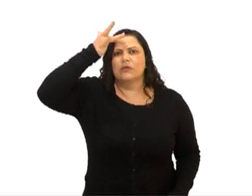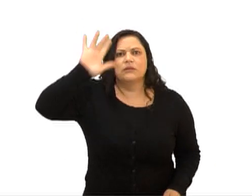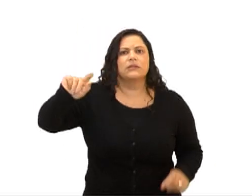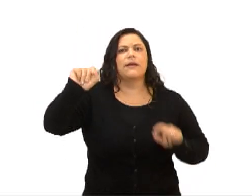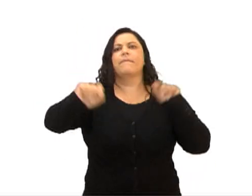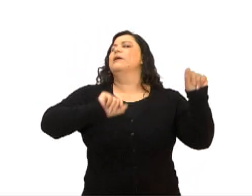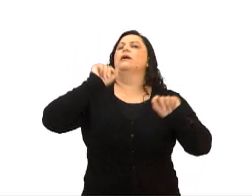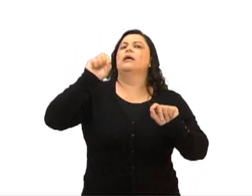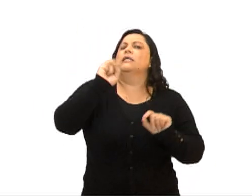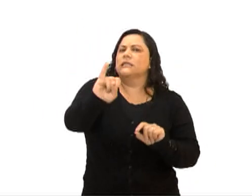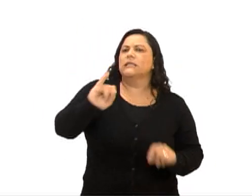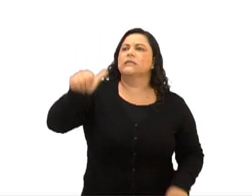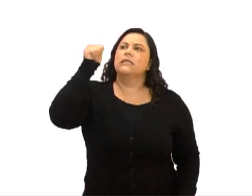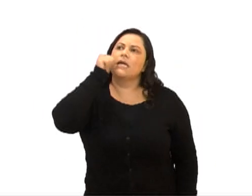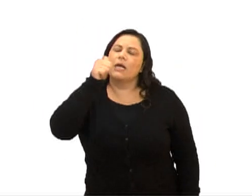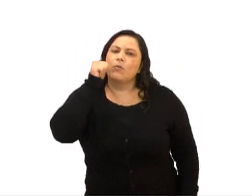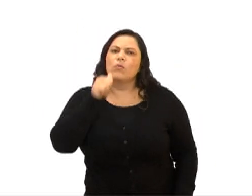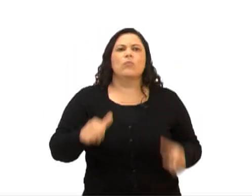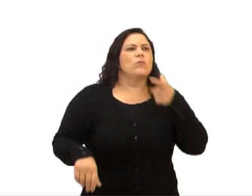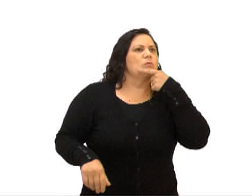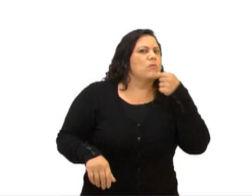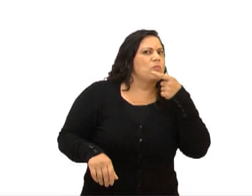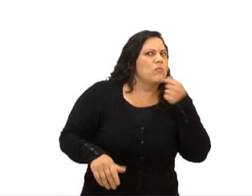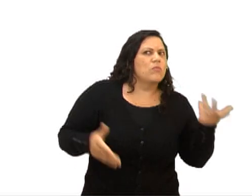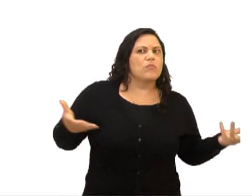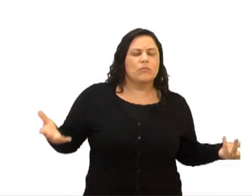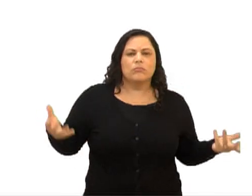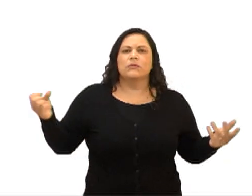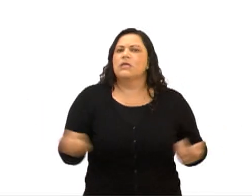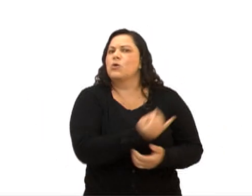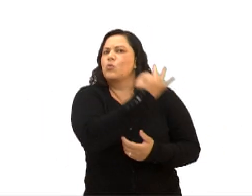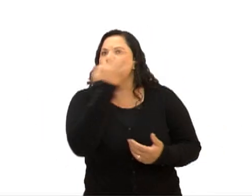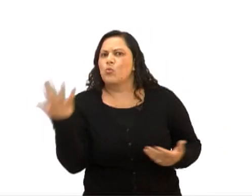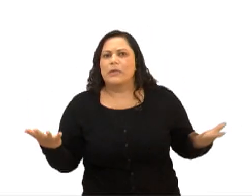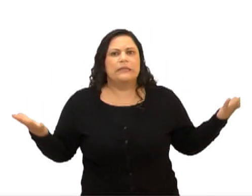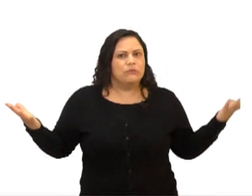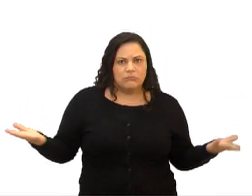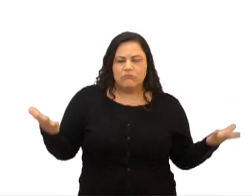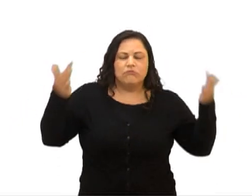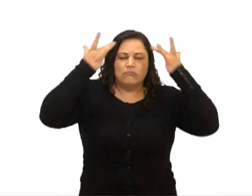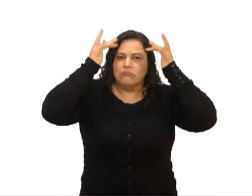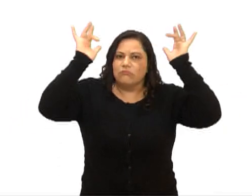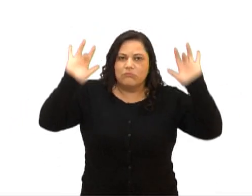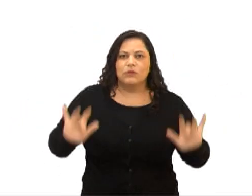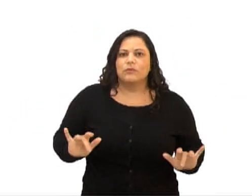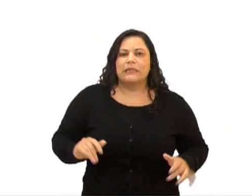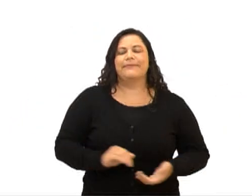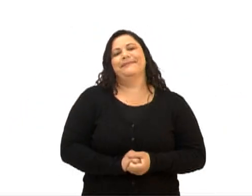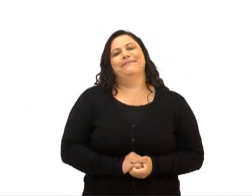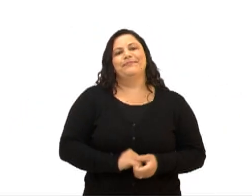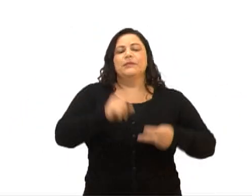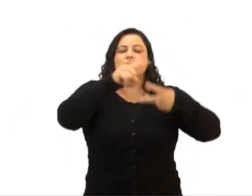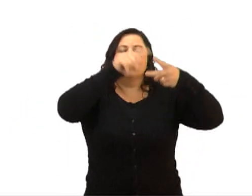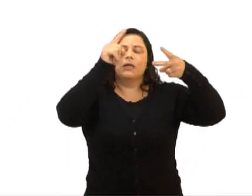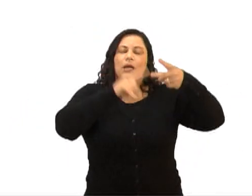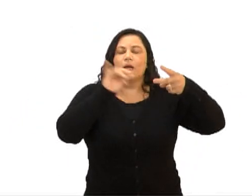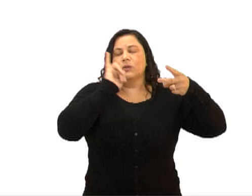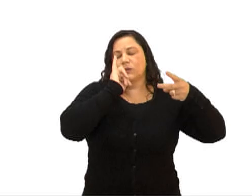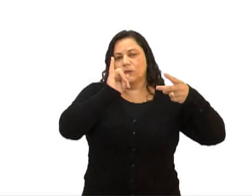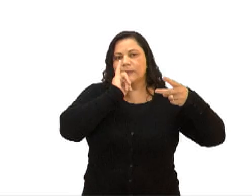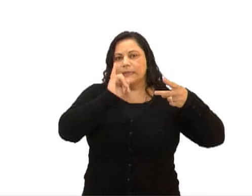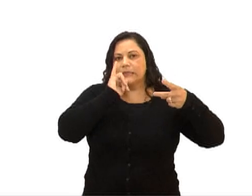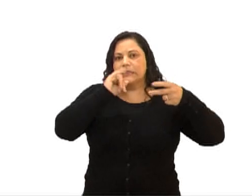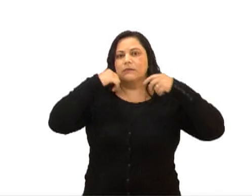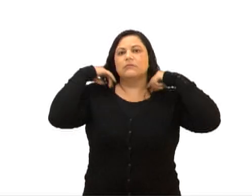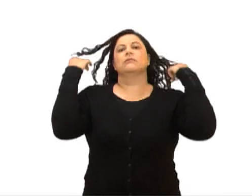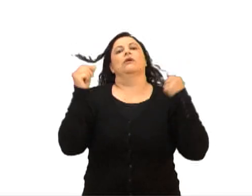é ela ou ele, ou eles ou elas. Então, ali nós temos dois exemplos.